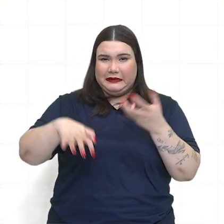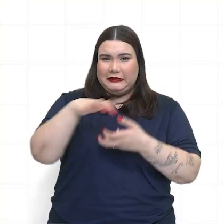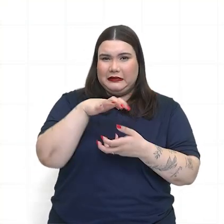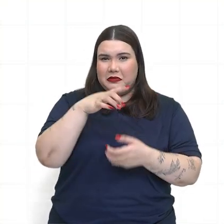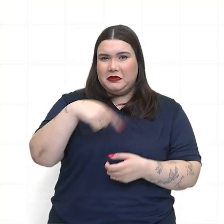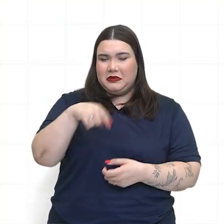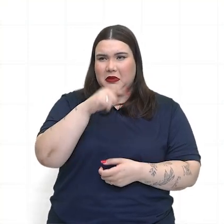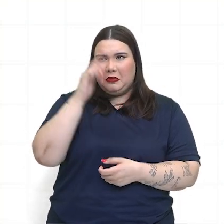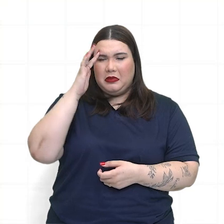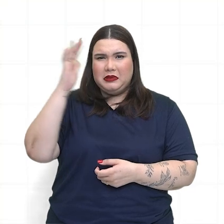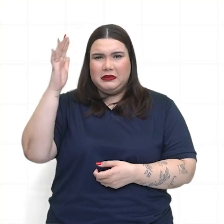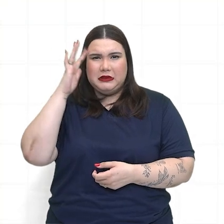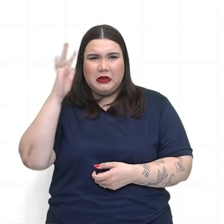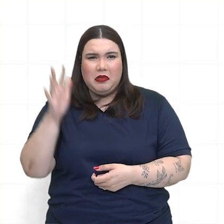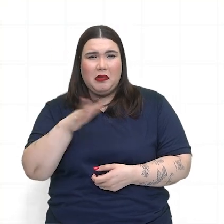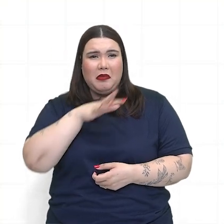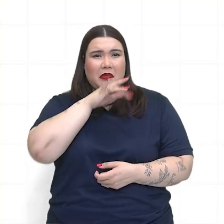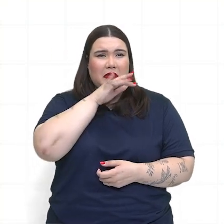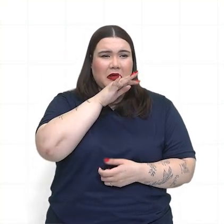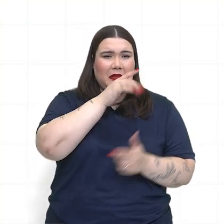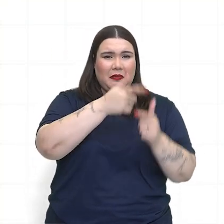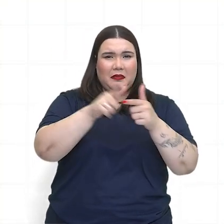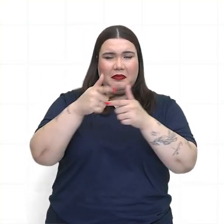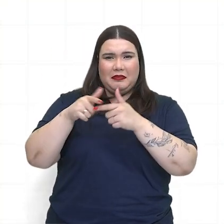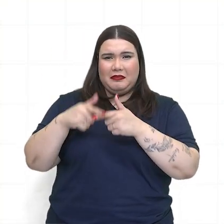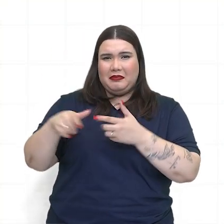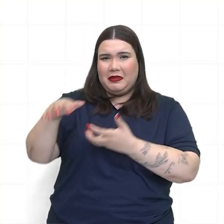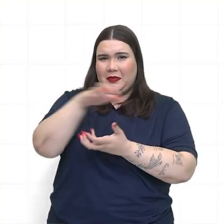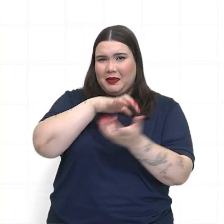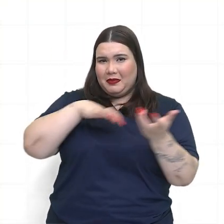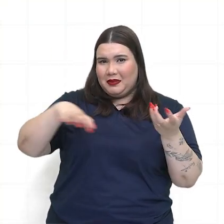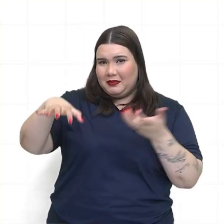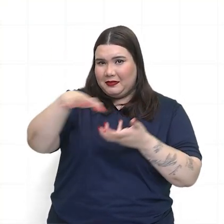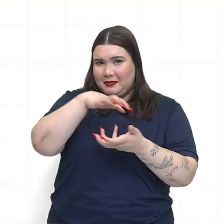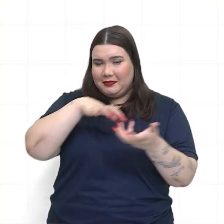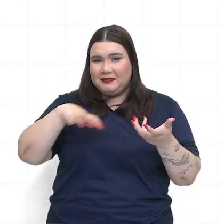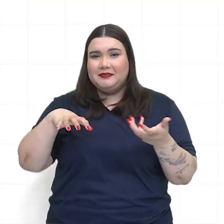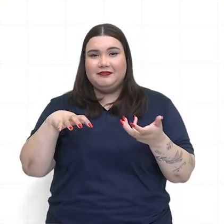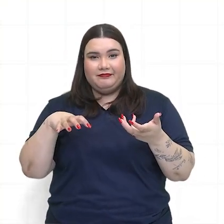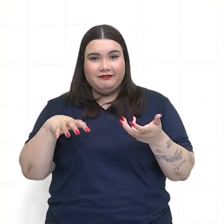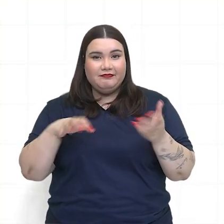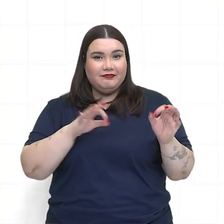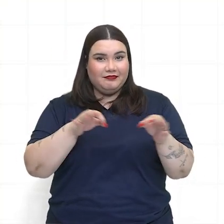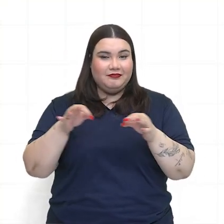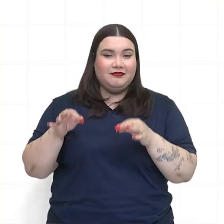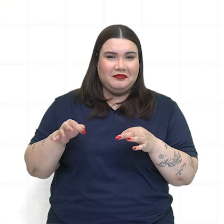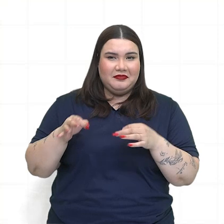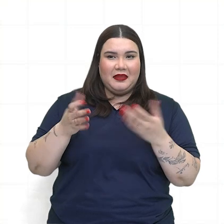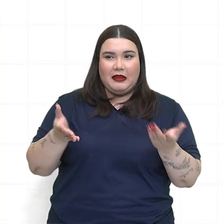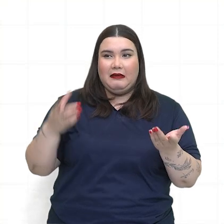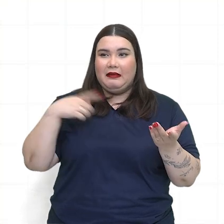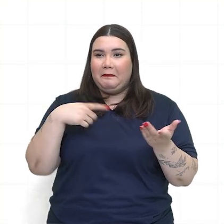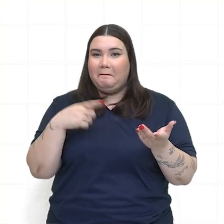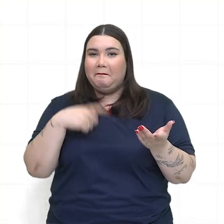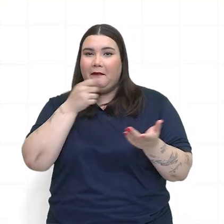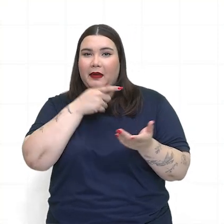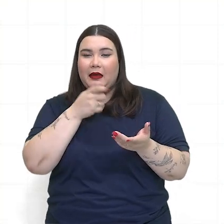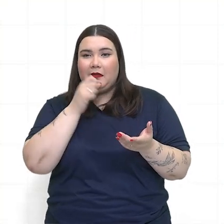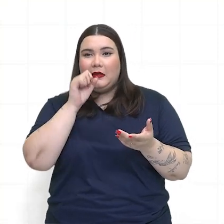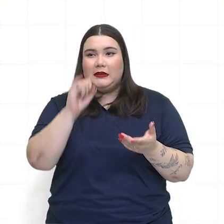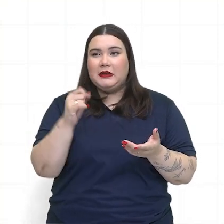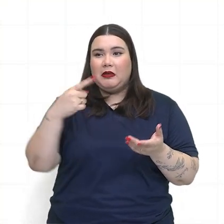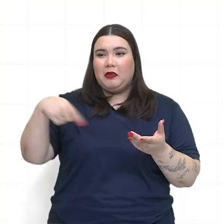o caos? O apocalipse zumbi, o pessoal até brinca, apocalipse zumbi, né? Tem até memes sobre isso,